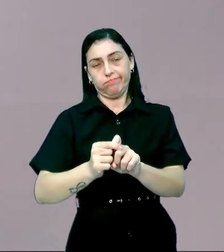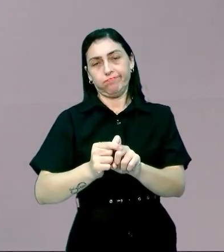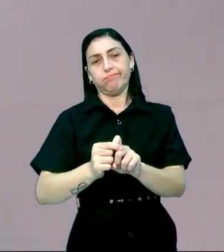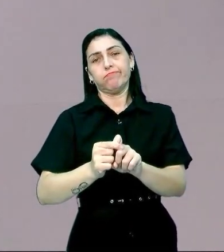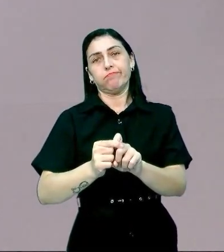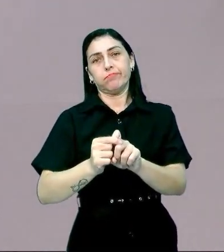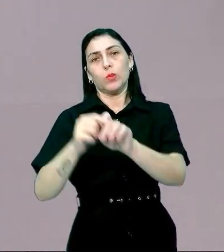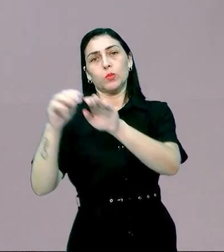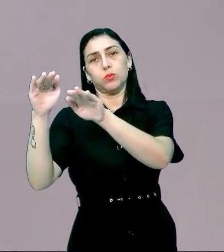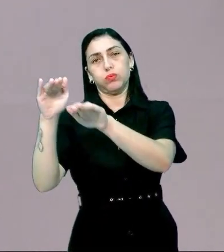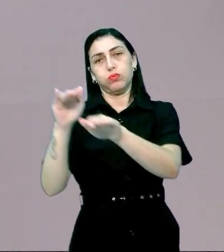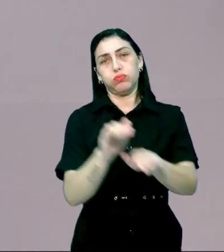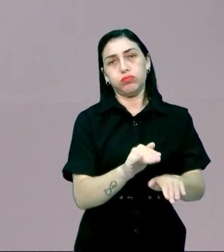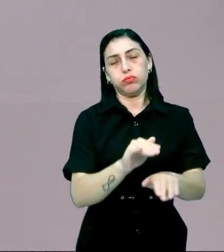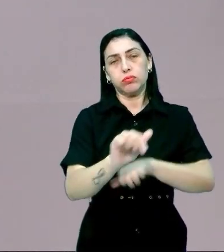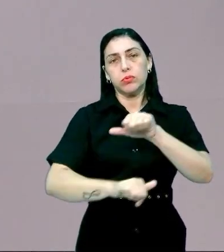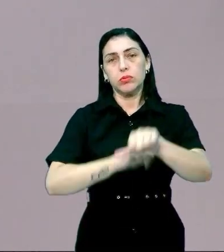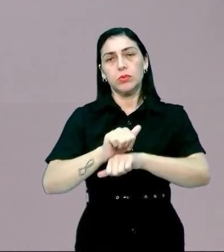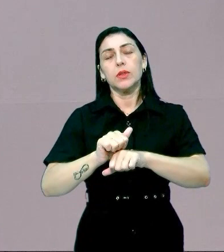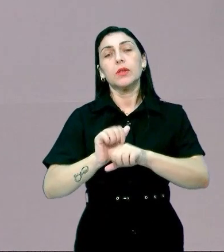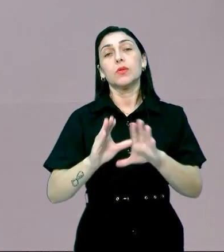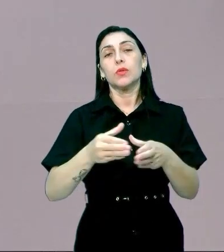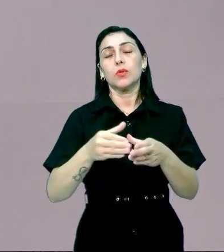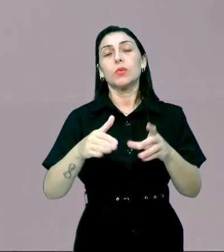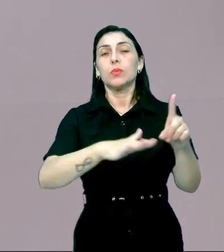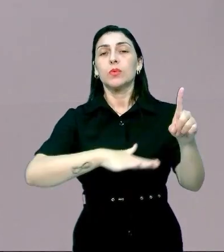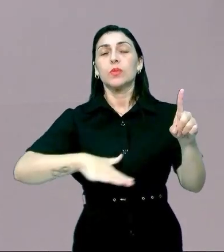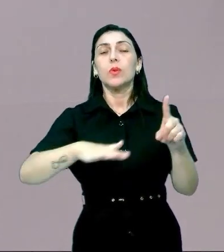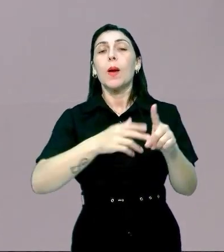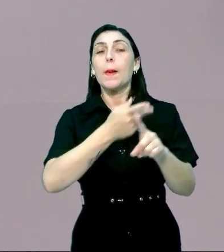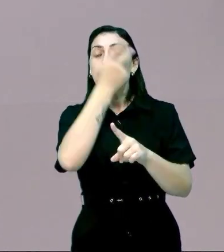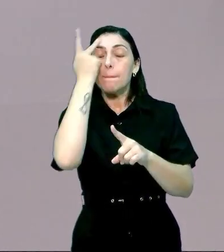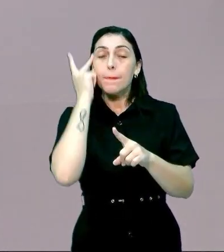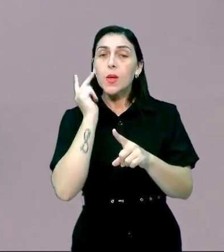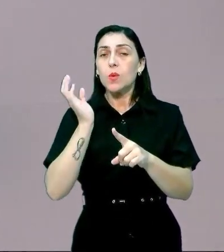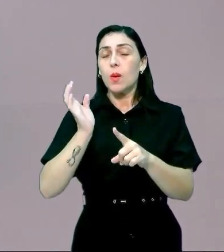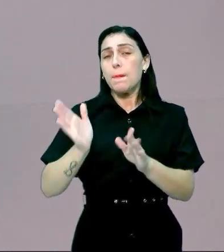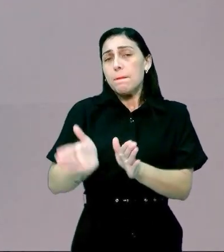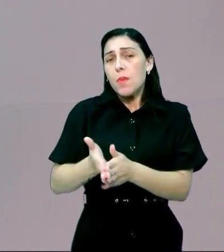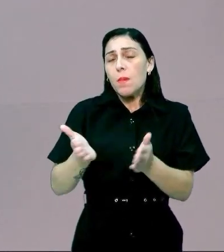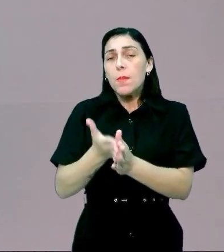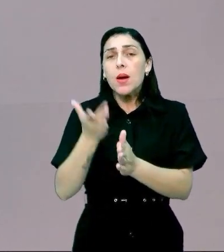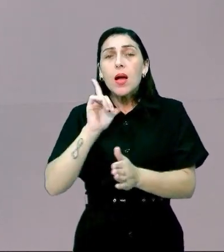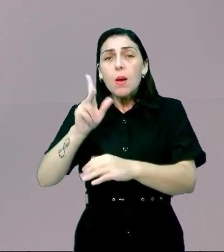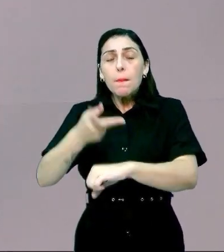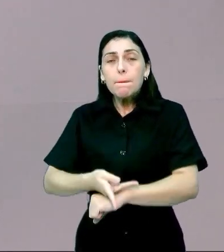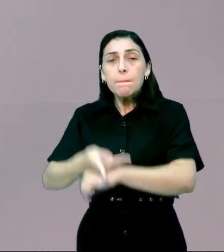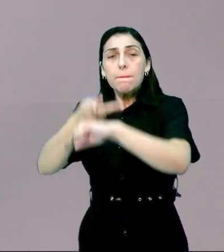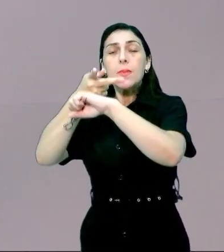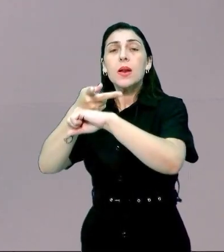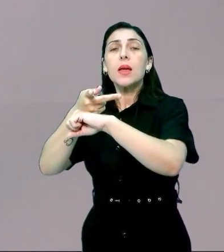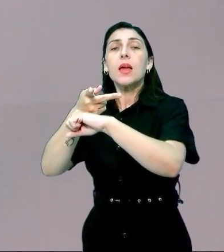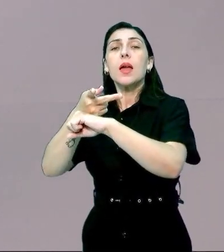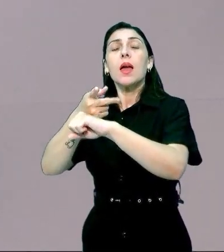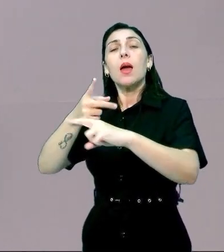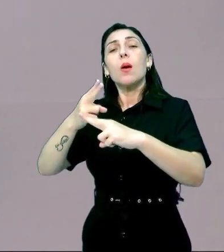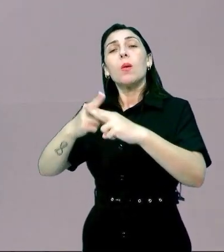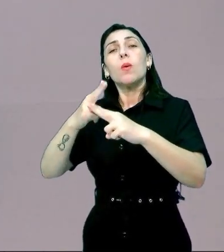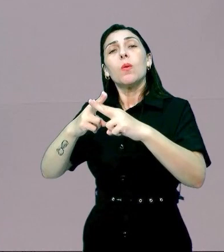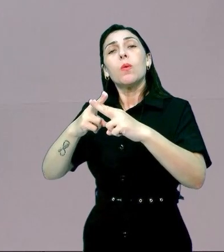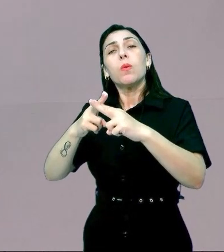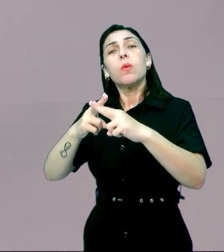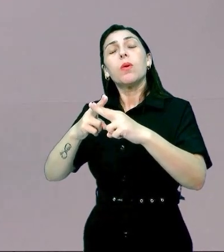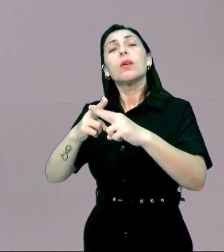acaba declinando de classe social. Uma pessoa de baixa renda ganhou um prêmio na loteria, por exemplo,